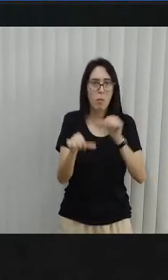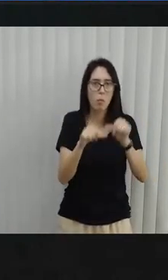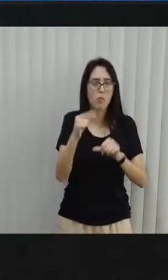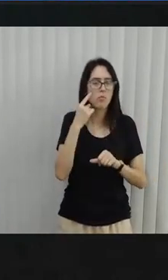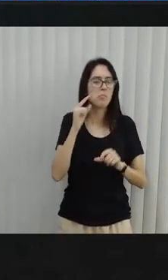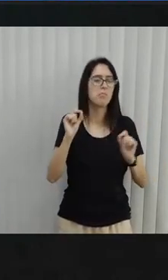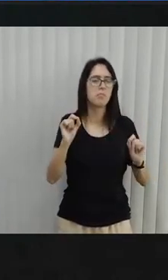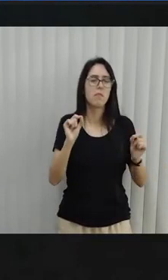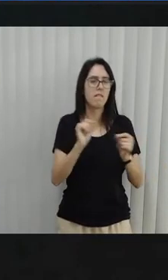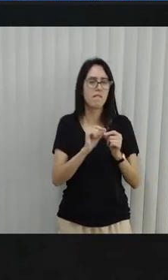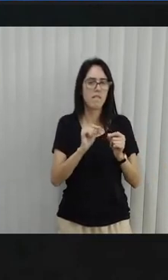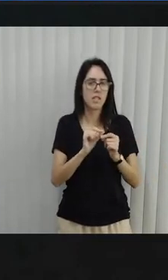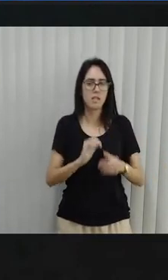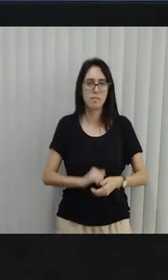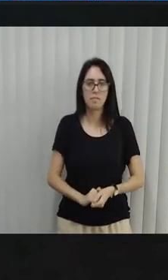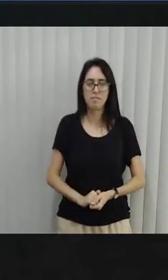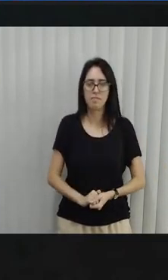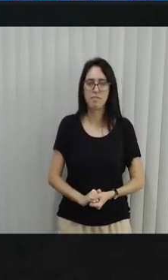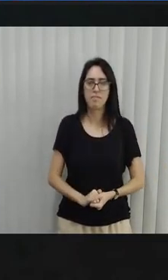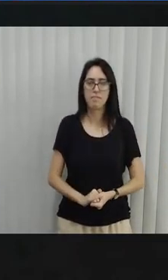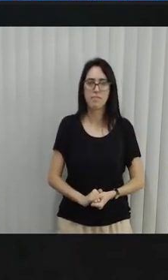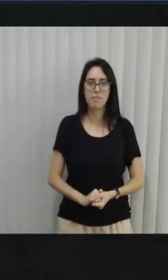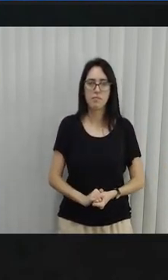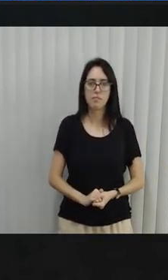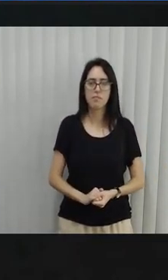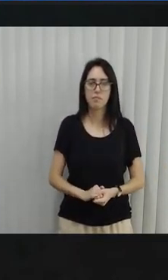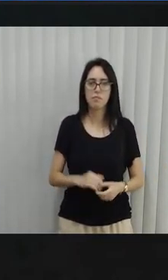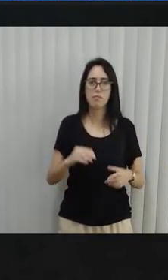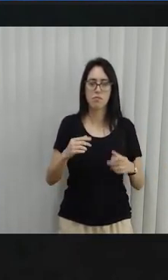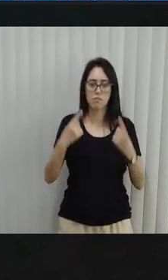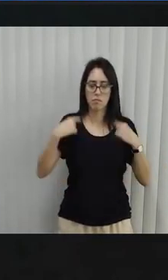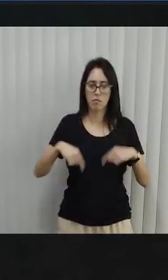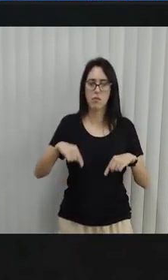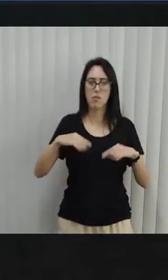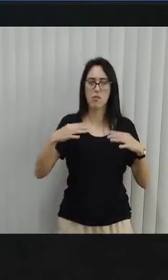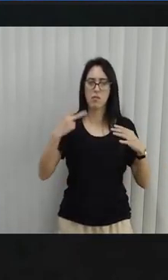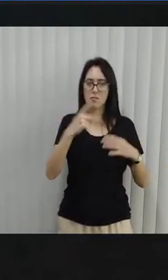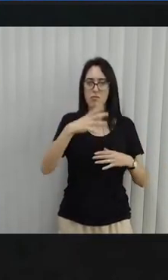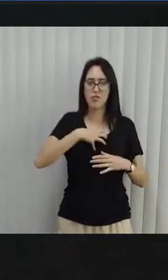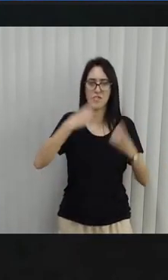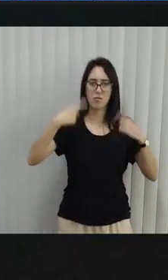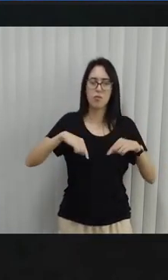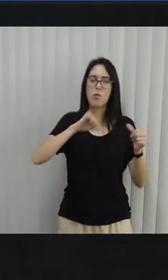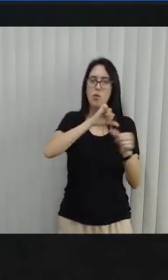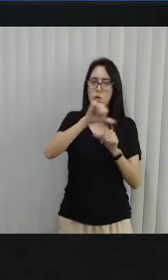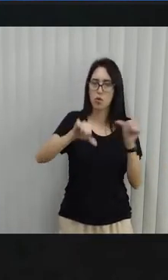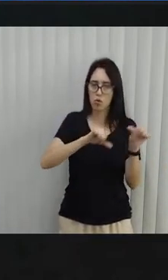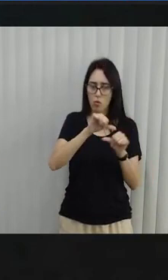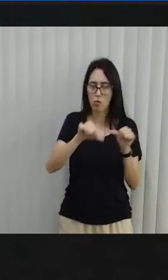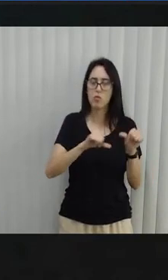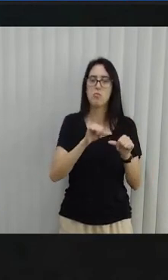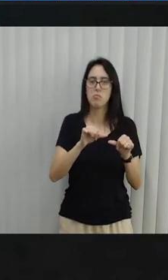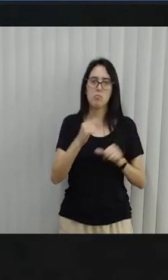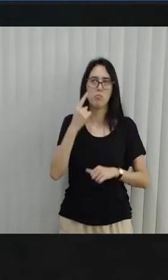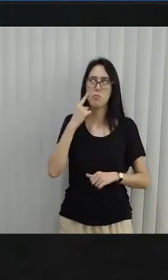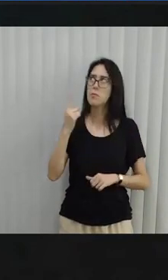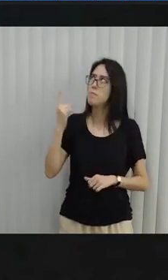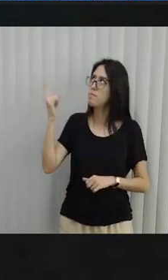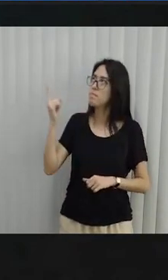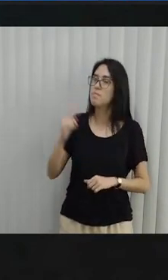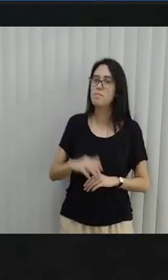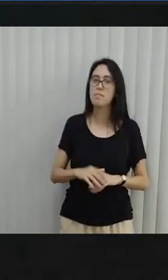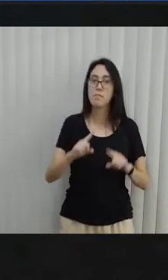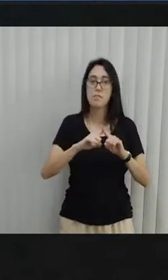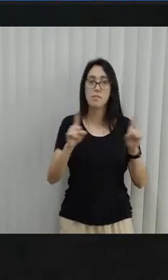eu vou fazer? Vou vir aqui, vou colocar próxima fantasia. Então, toda vez que eu ligo, ele muda, ele troca a fantasia. Só que eu quero ficar fazendo